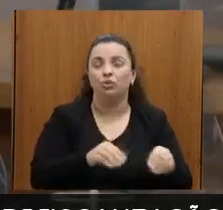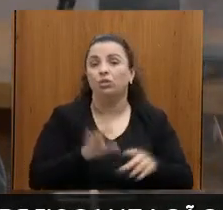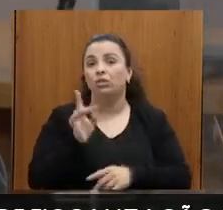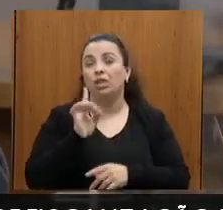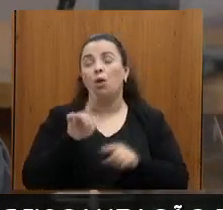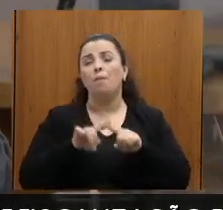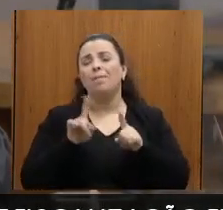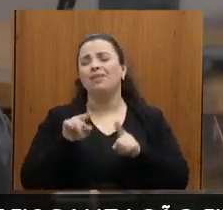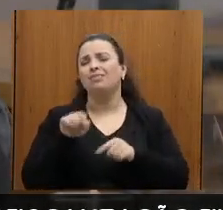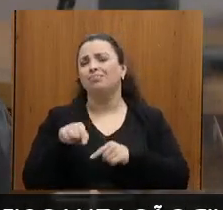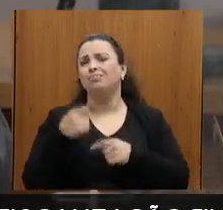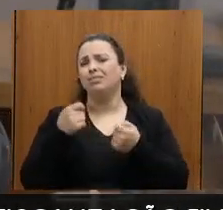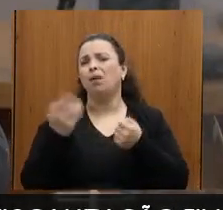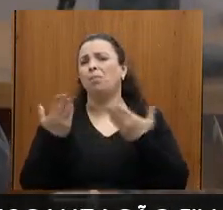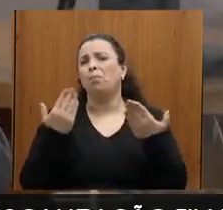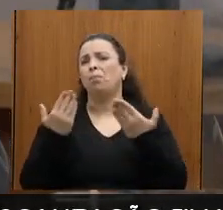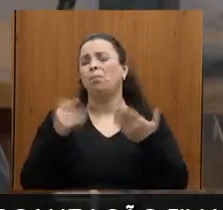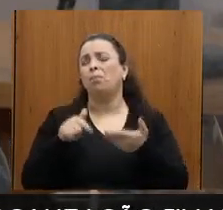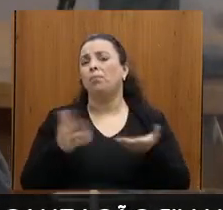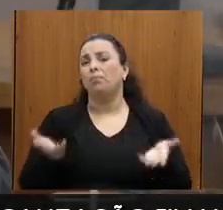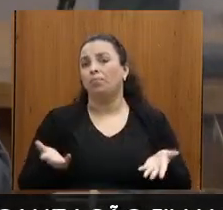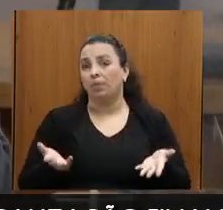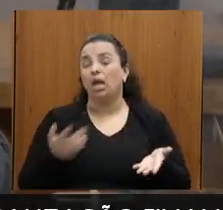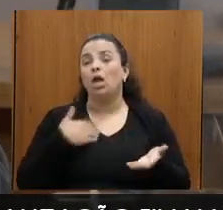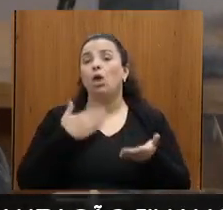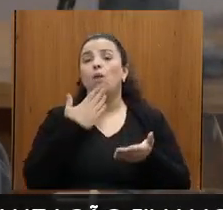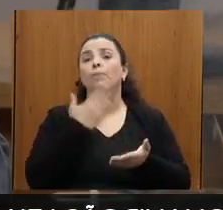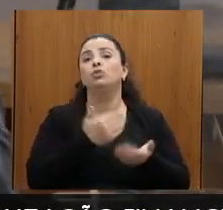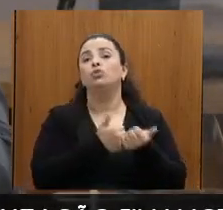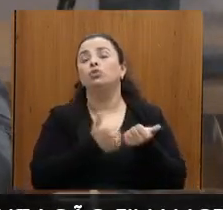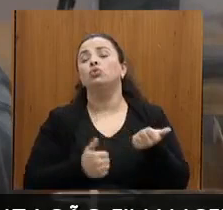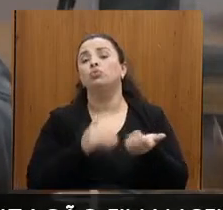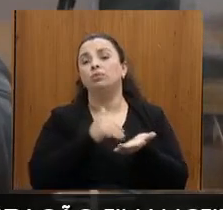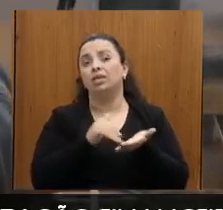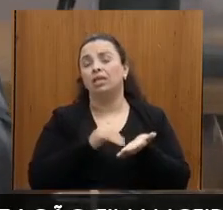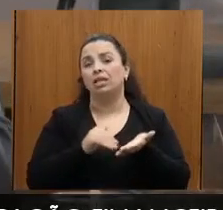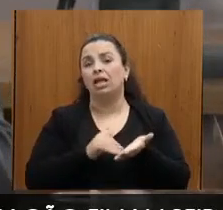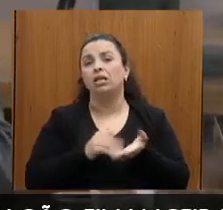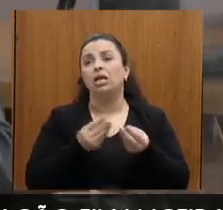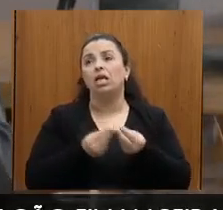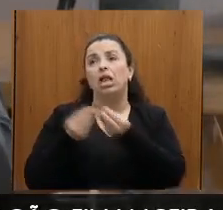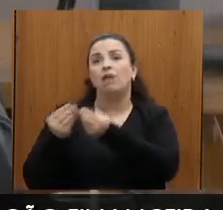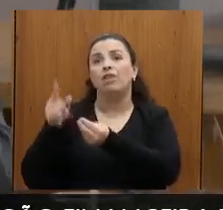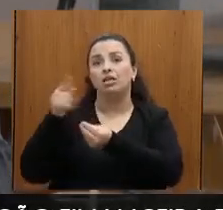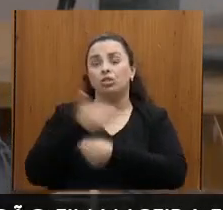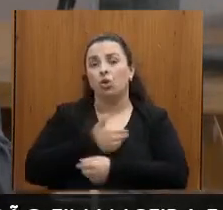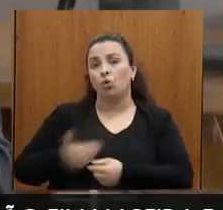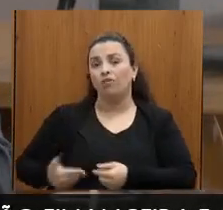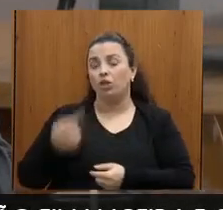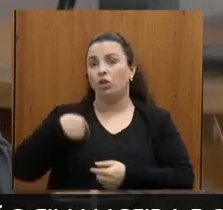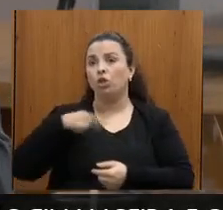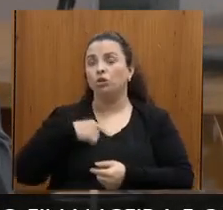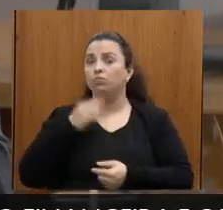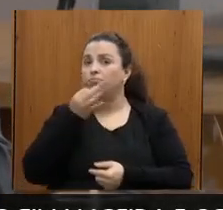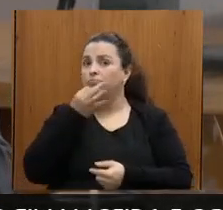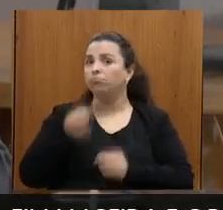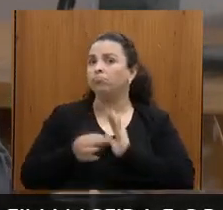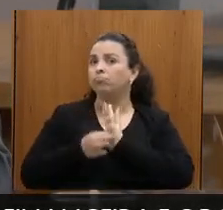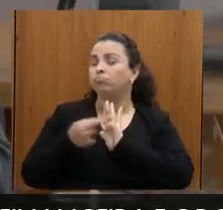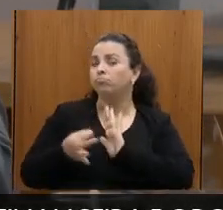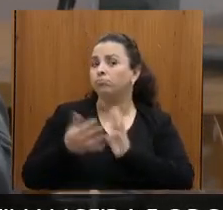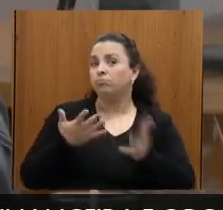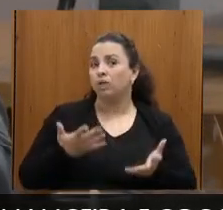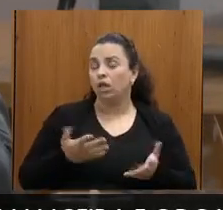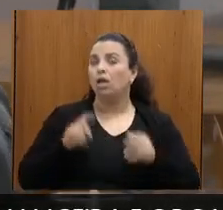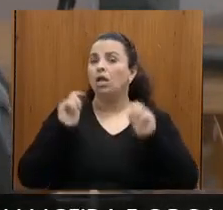ponderação. Eu pedi parece que era o subsecretário que estava conosco que levasse ao governo esse nosso posicionamento. que pudesse